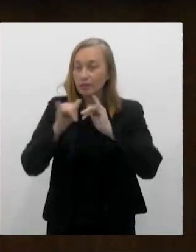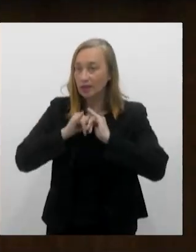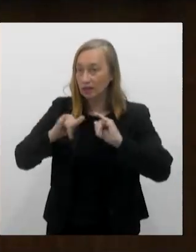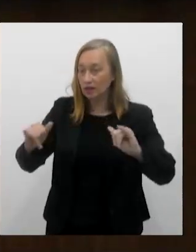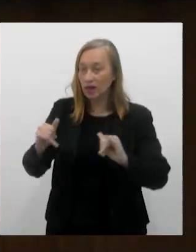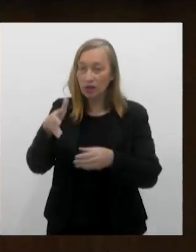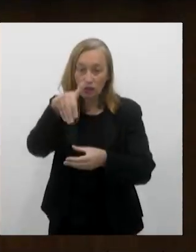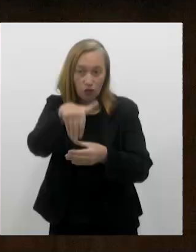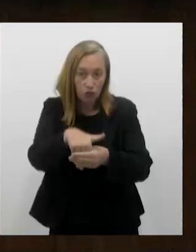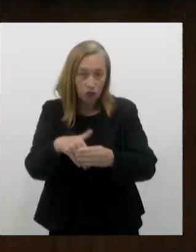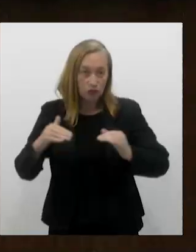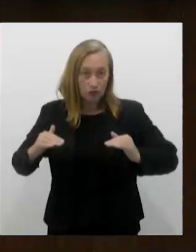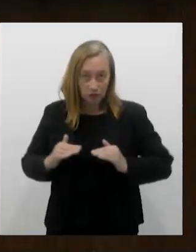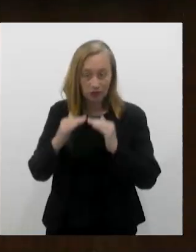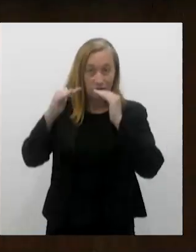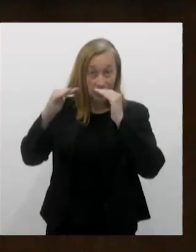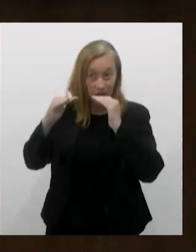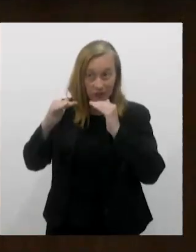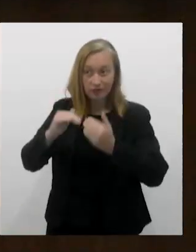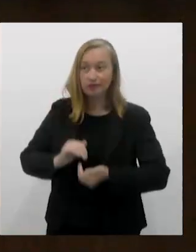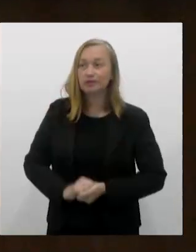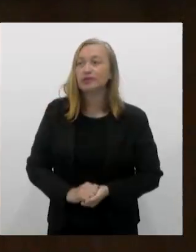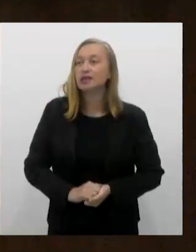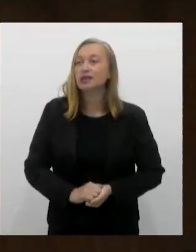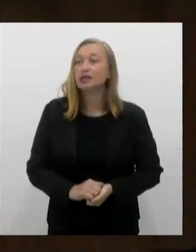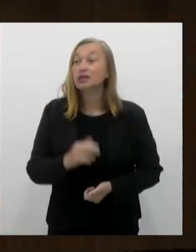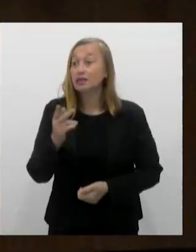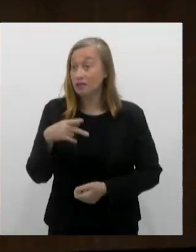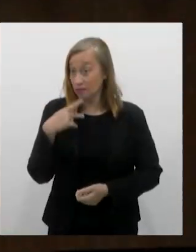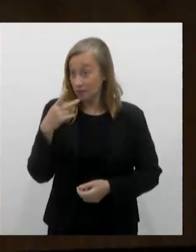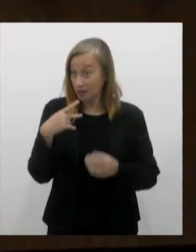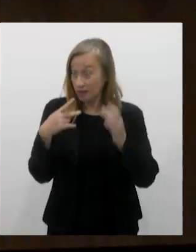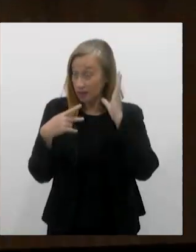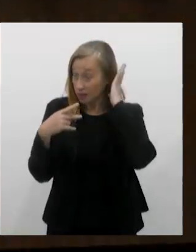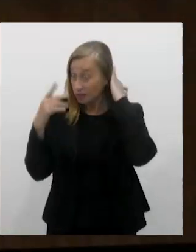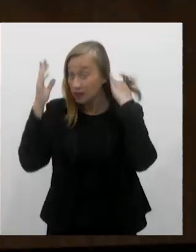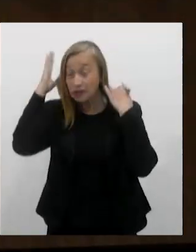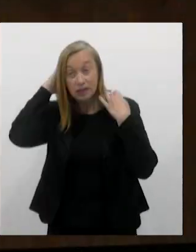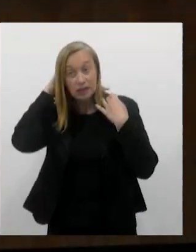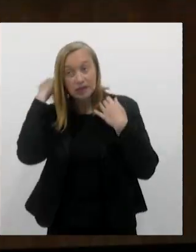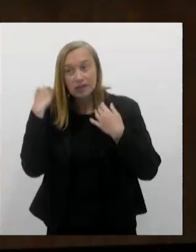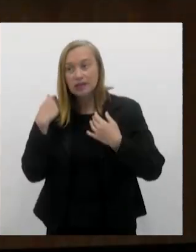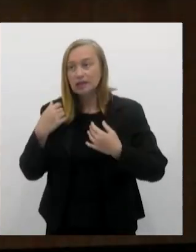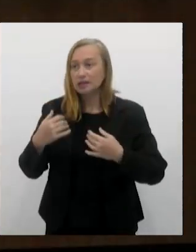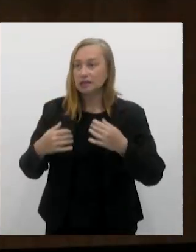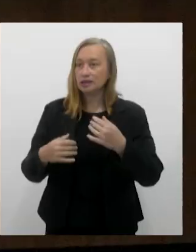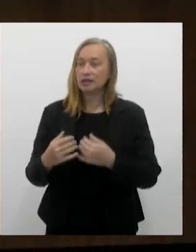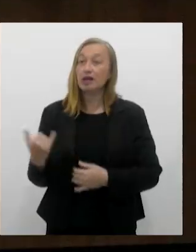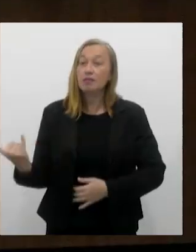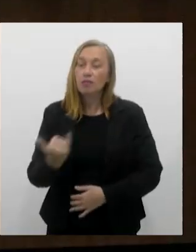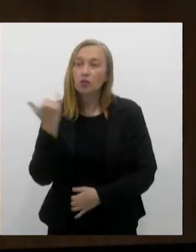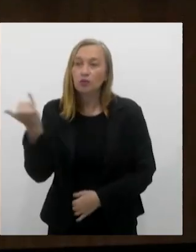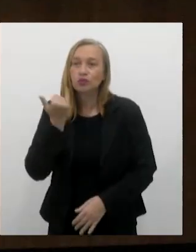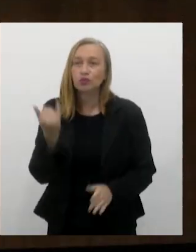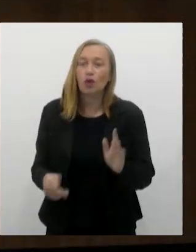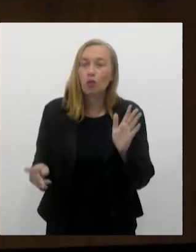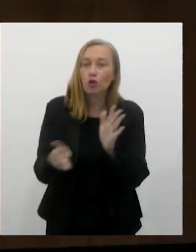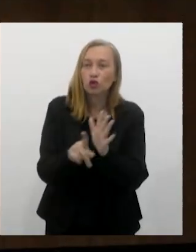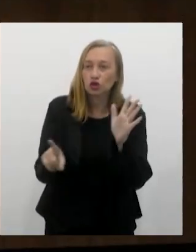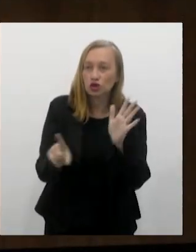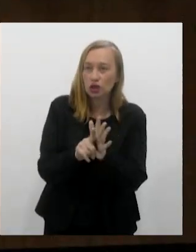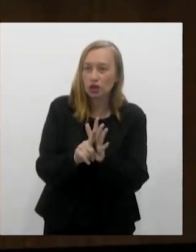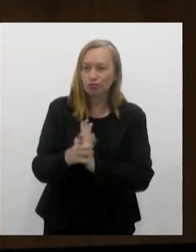voto favorável e dizer da importância do projeto de lei do